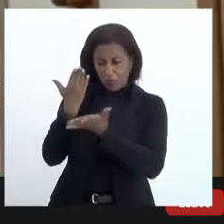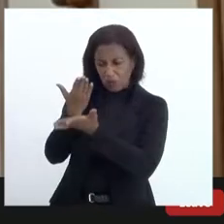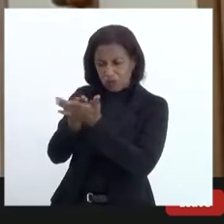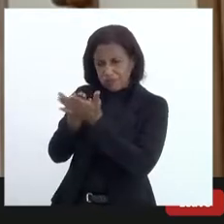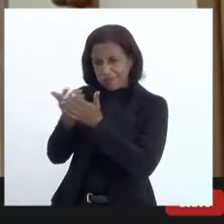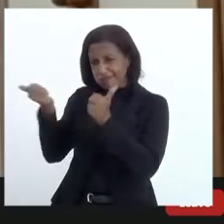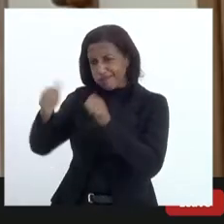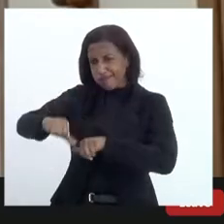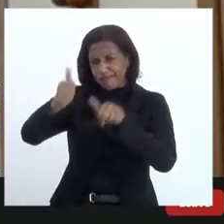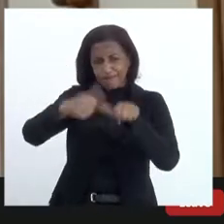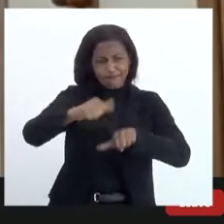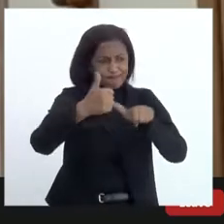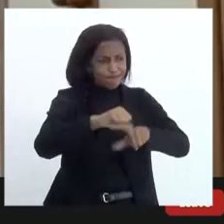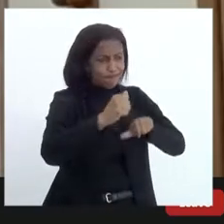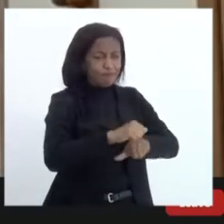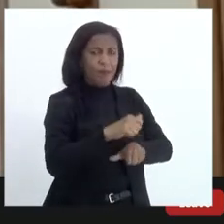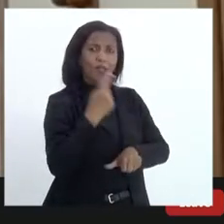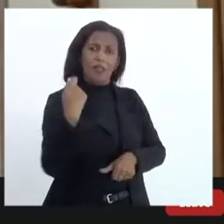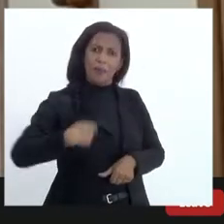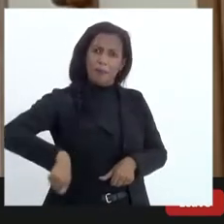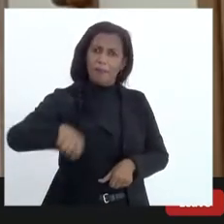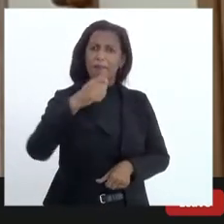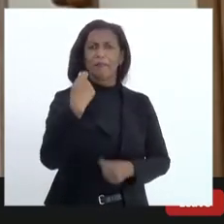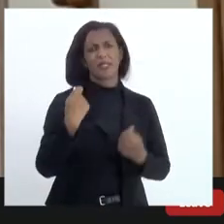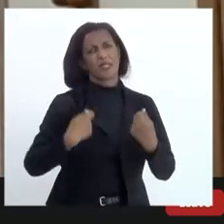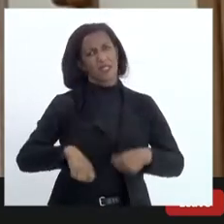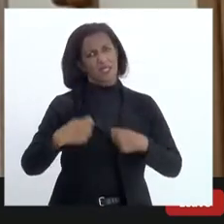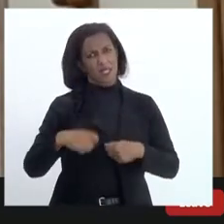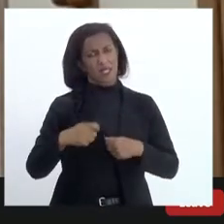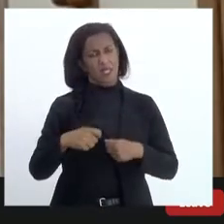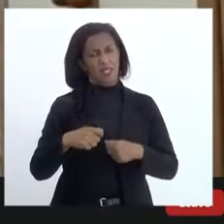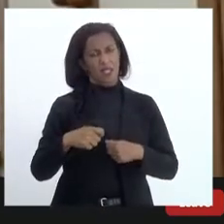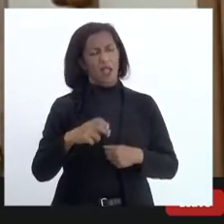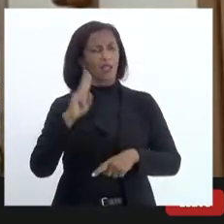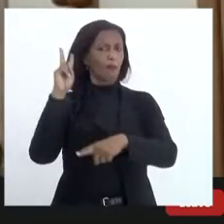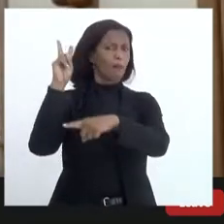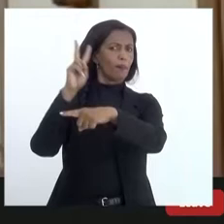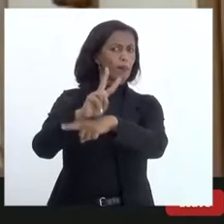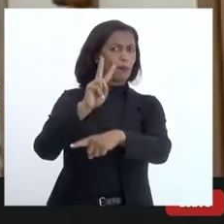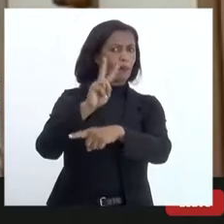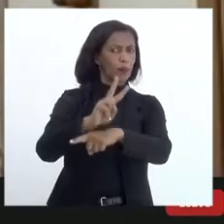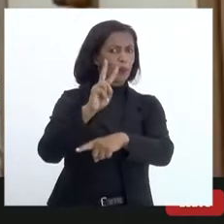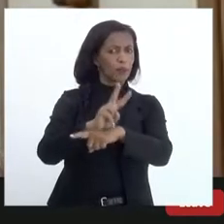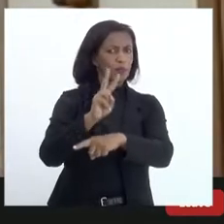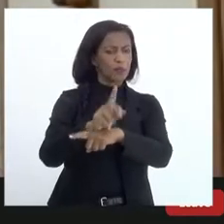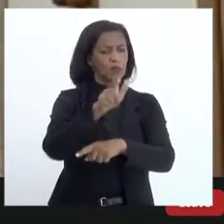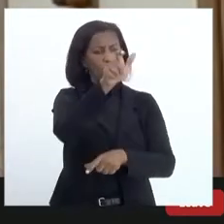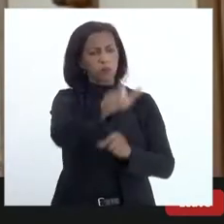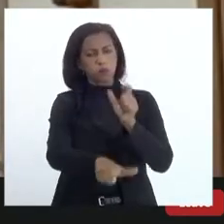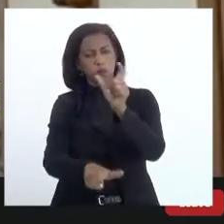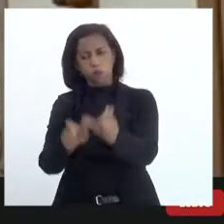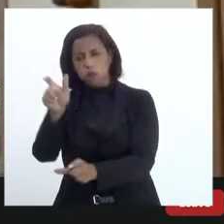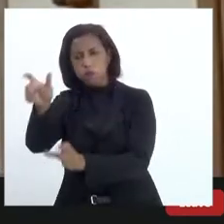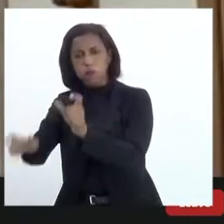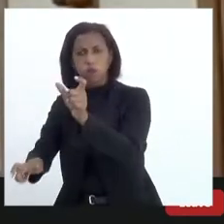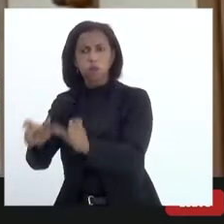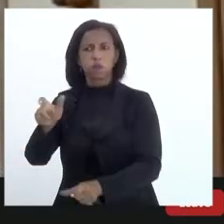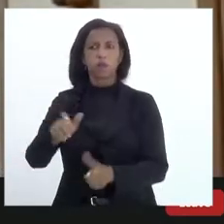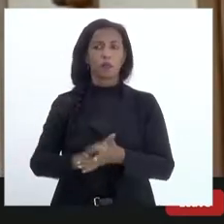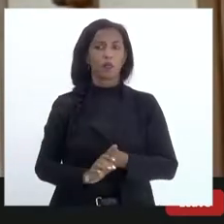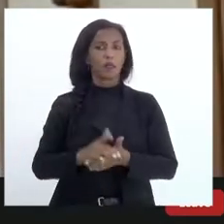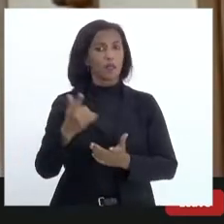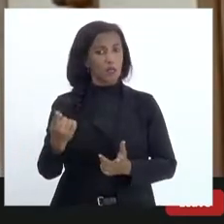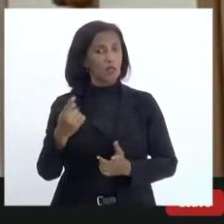omissão estatal em reparar esses danos, em dar proteção, e